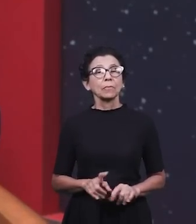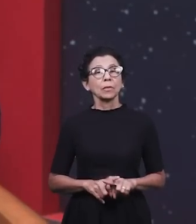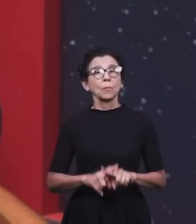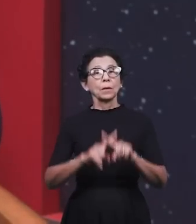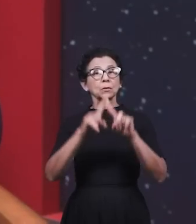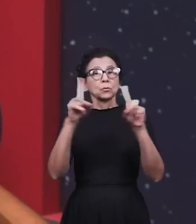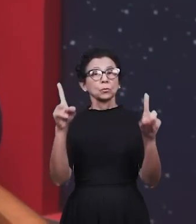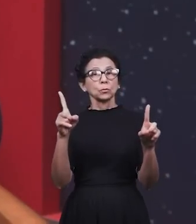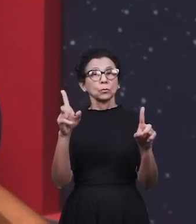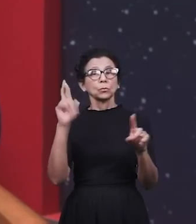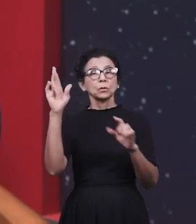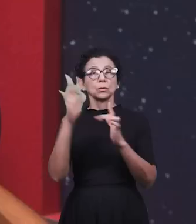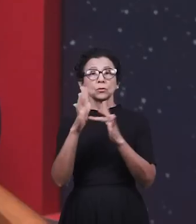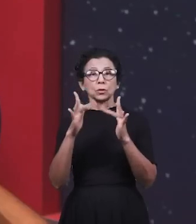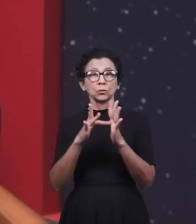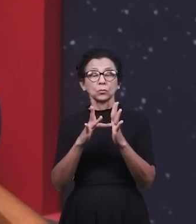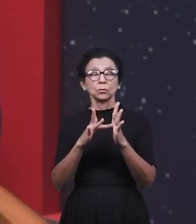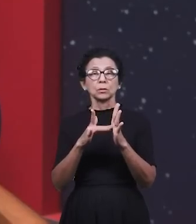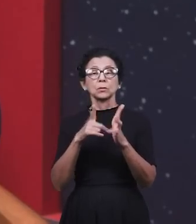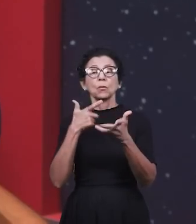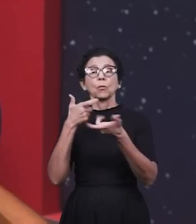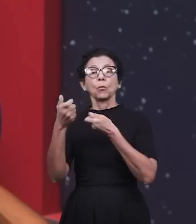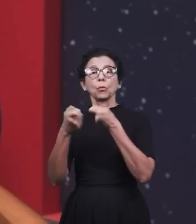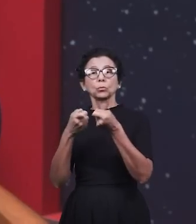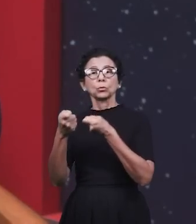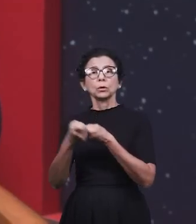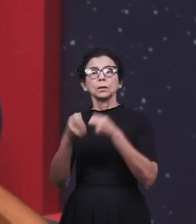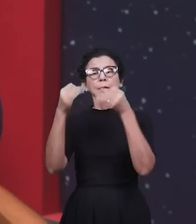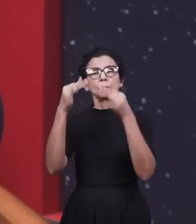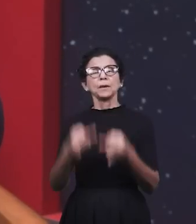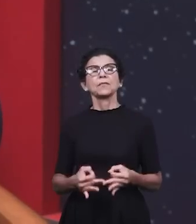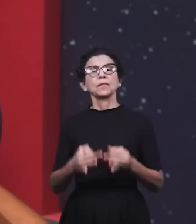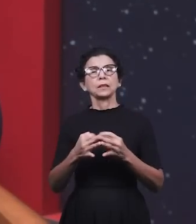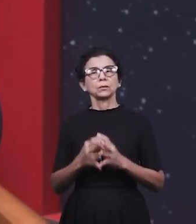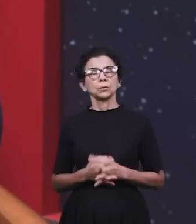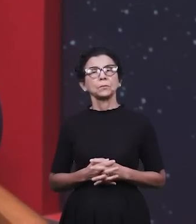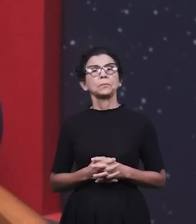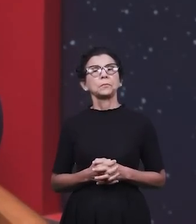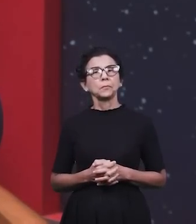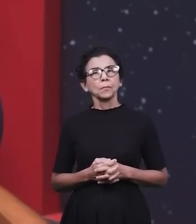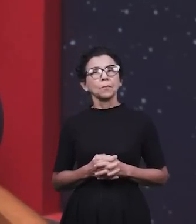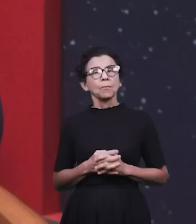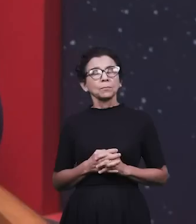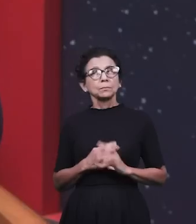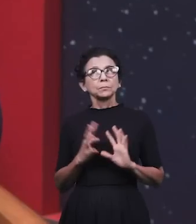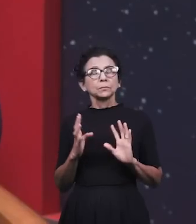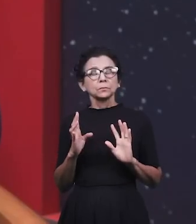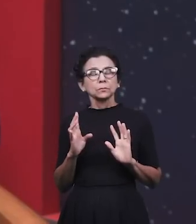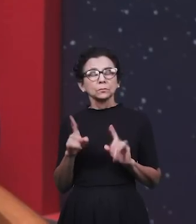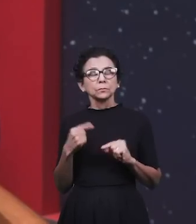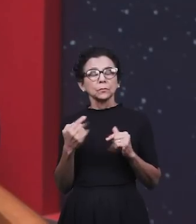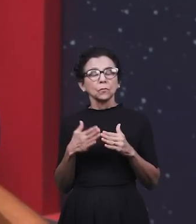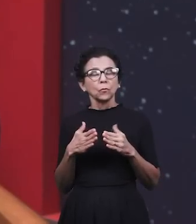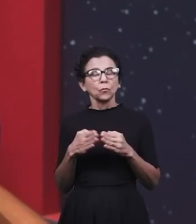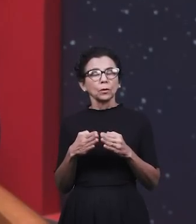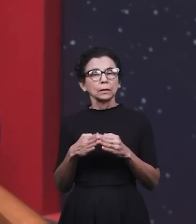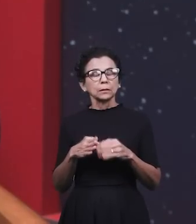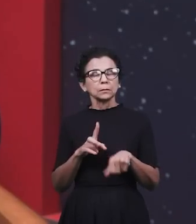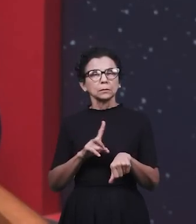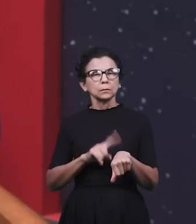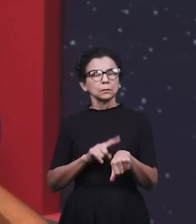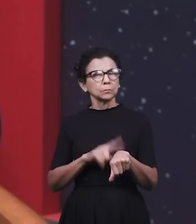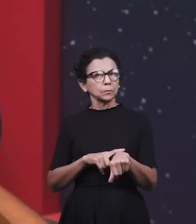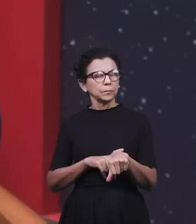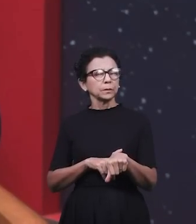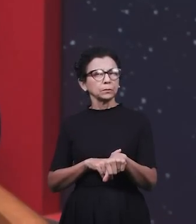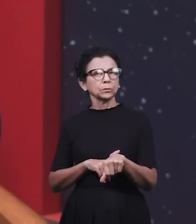Então, governo é algo para o qual nós devemos dedicar toda a nossa atenção nesse momento,